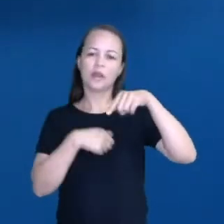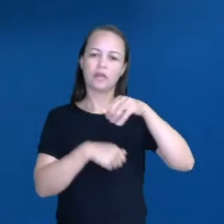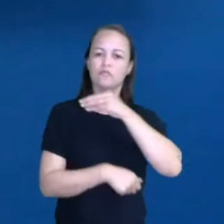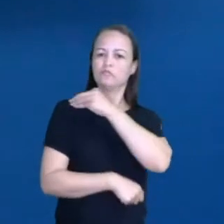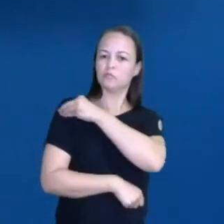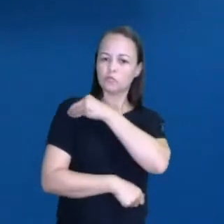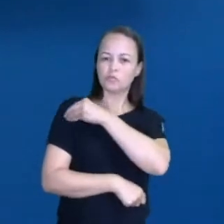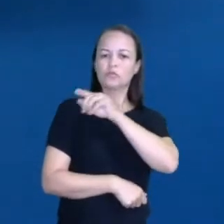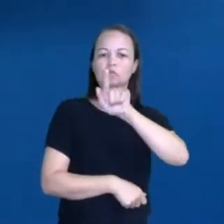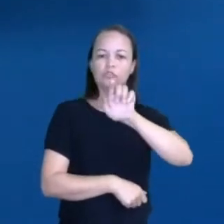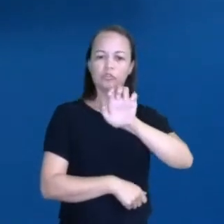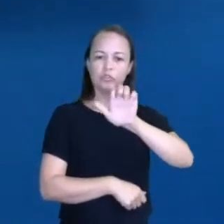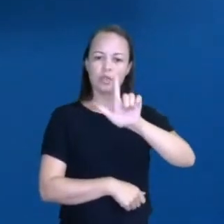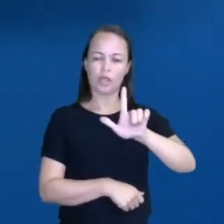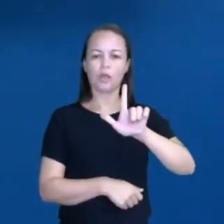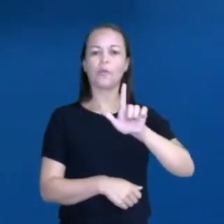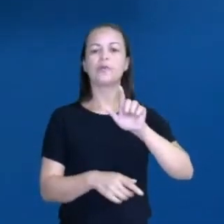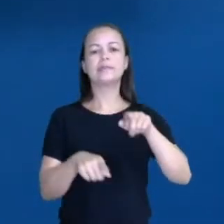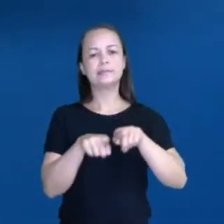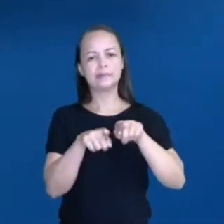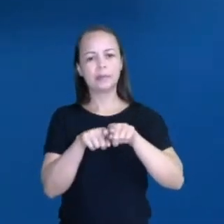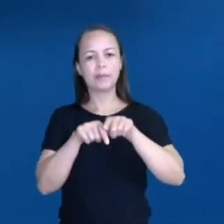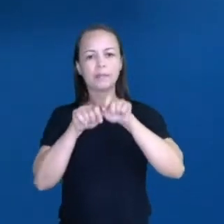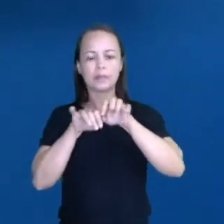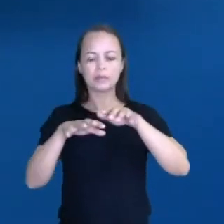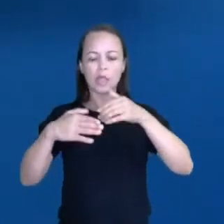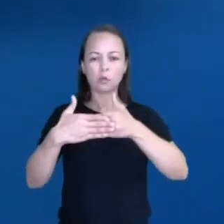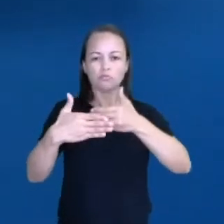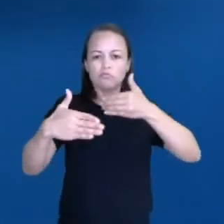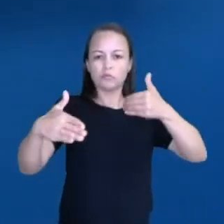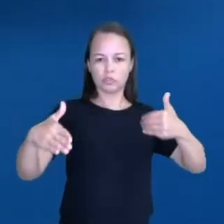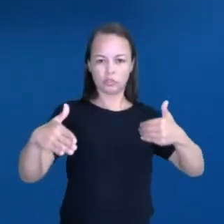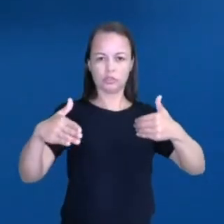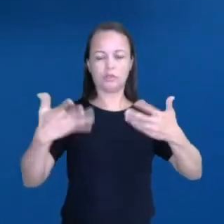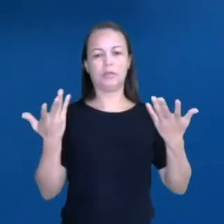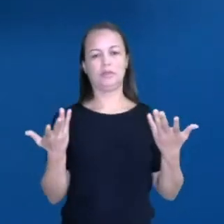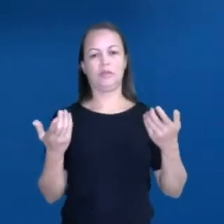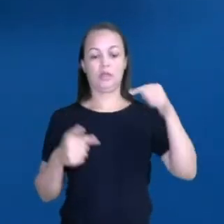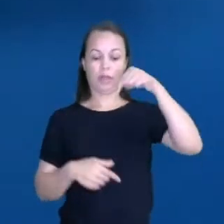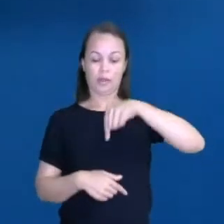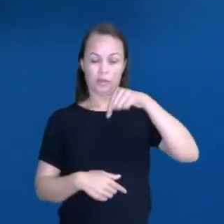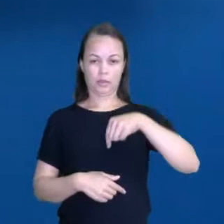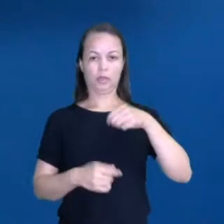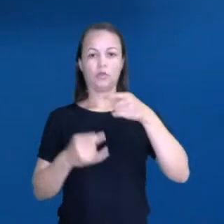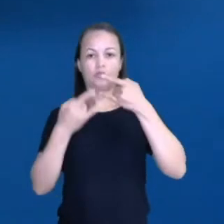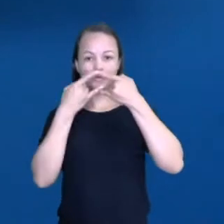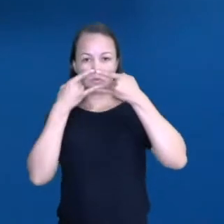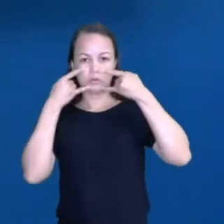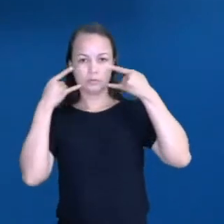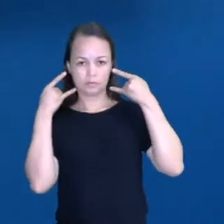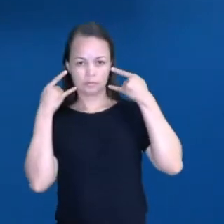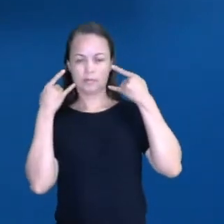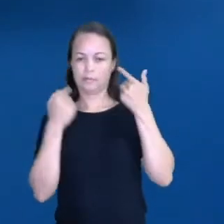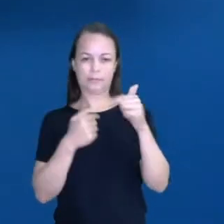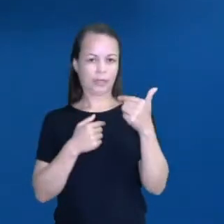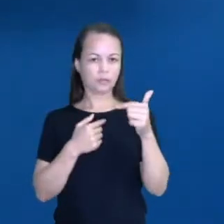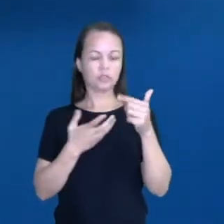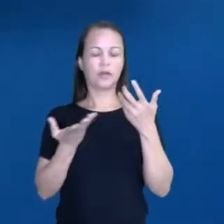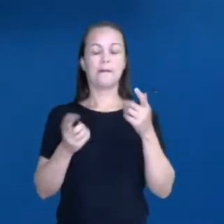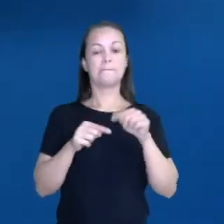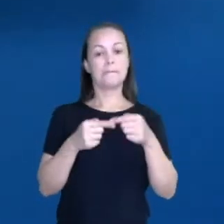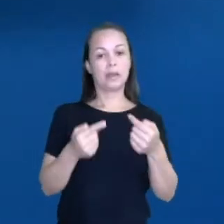e mantenham distanciamento. Eu estou aqui sem máscara, mas porque eu estou sozinha nessa sala, tá certo? Então,